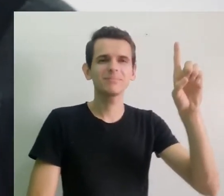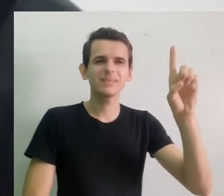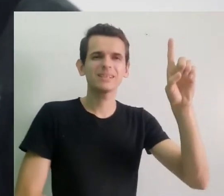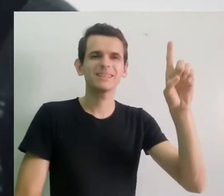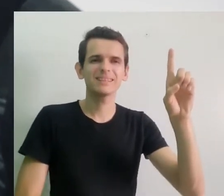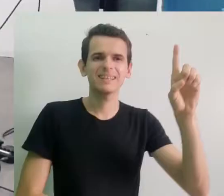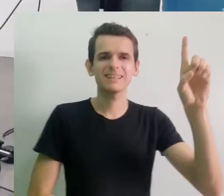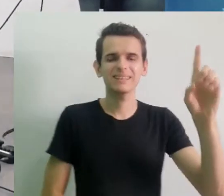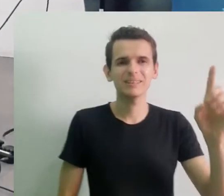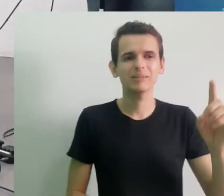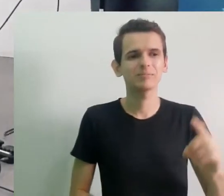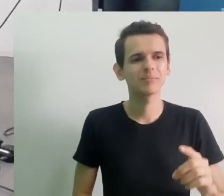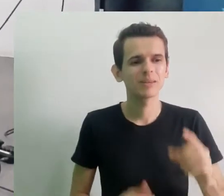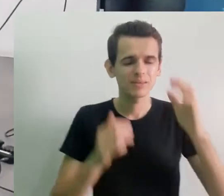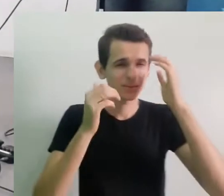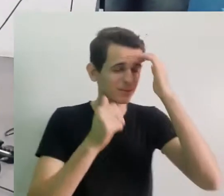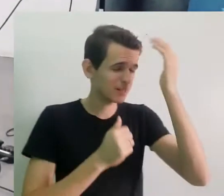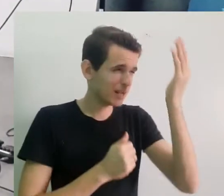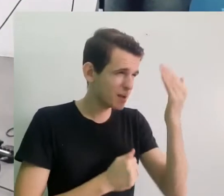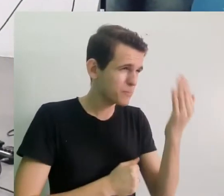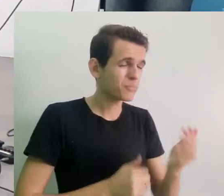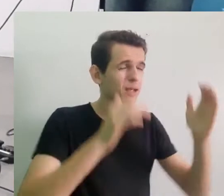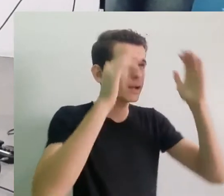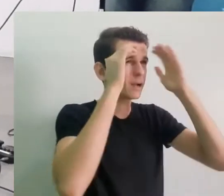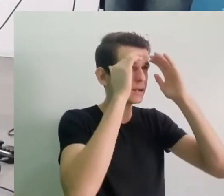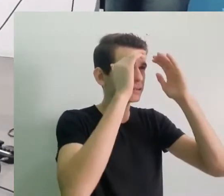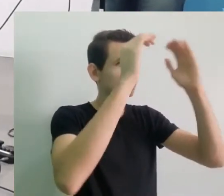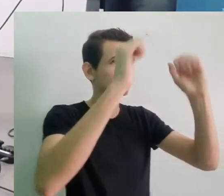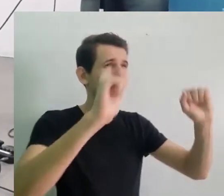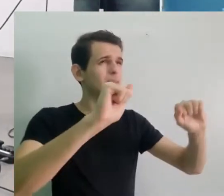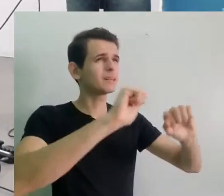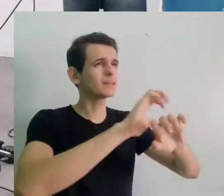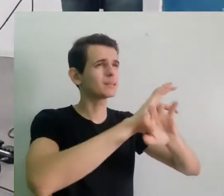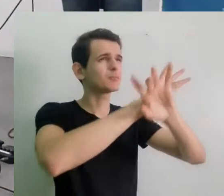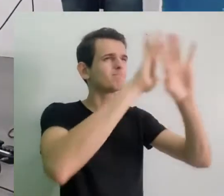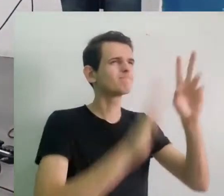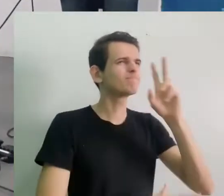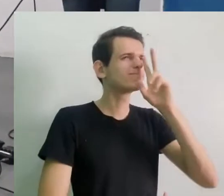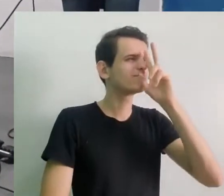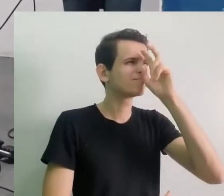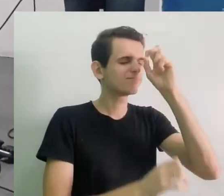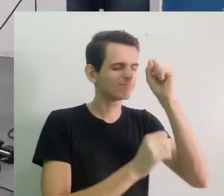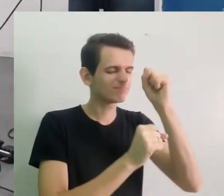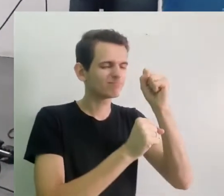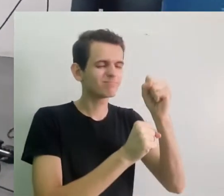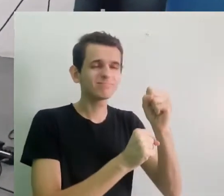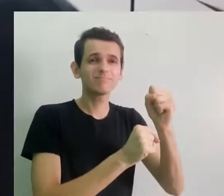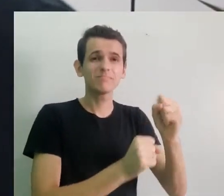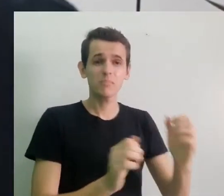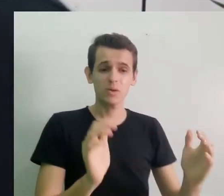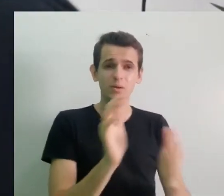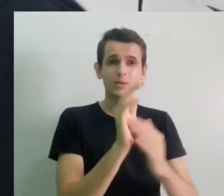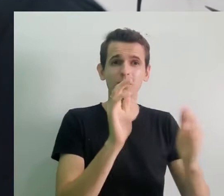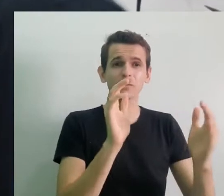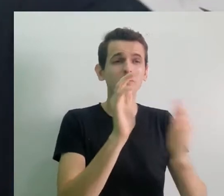pertenço, Deus. A honra, a glória, a força e